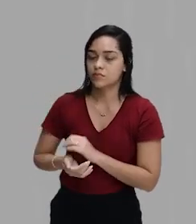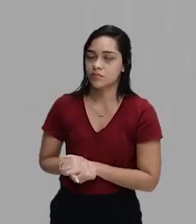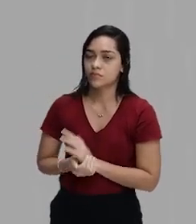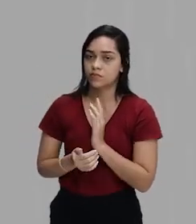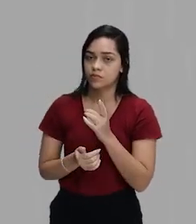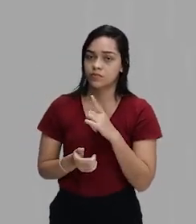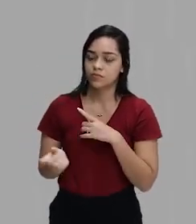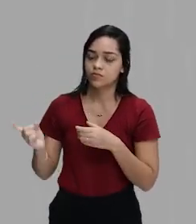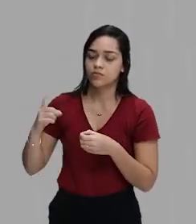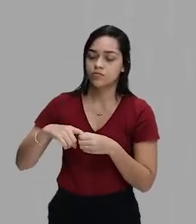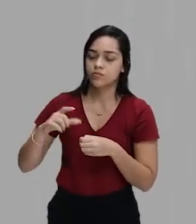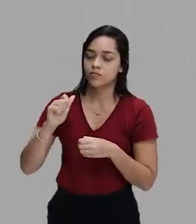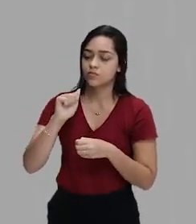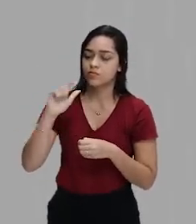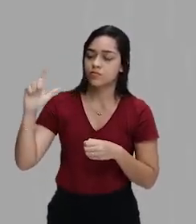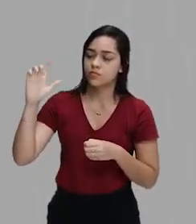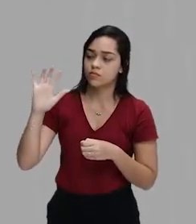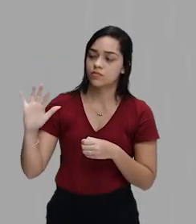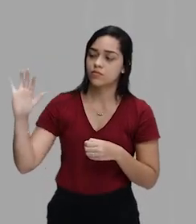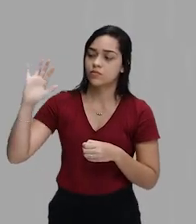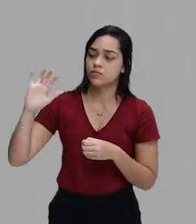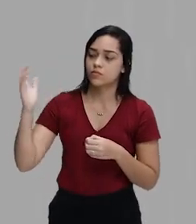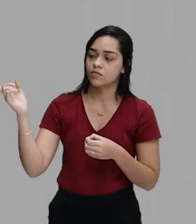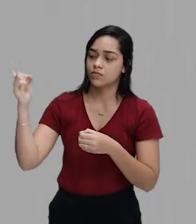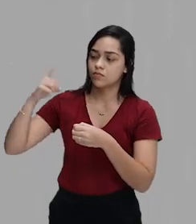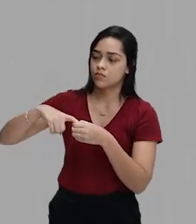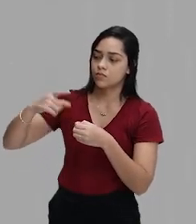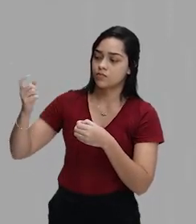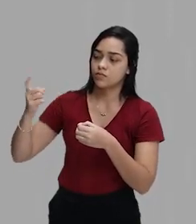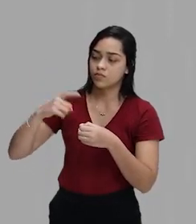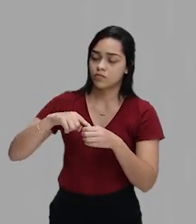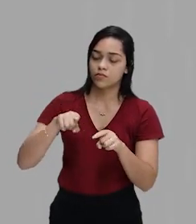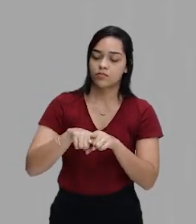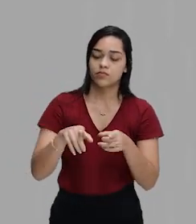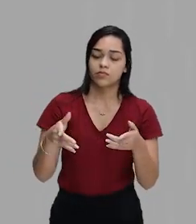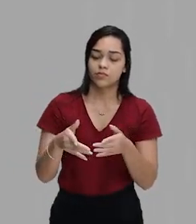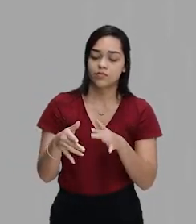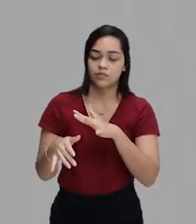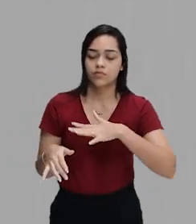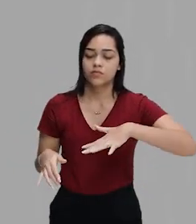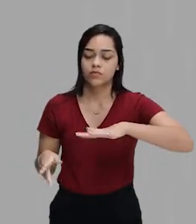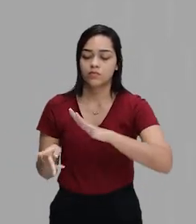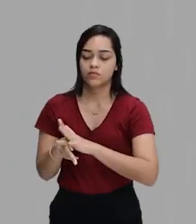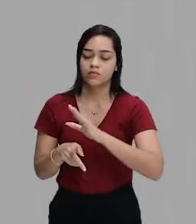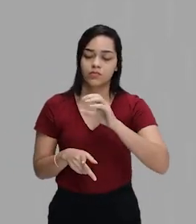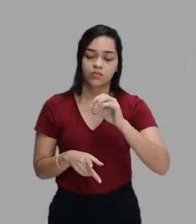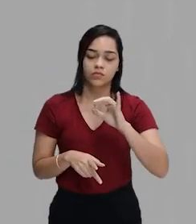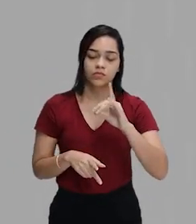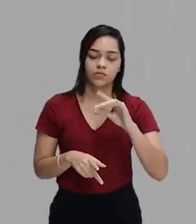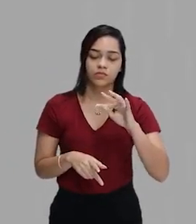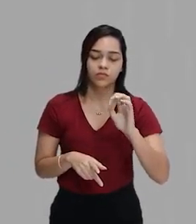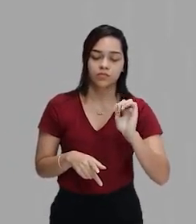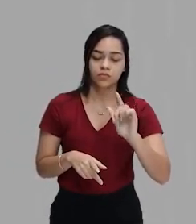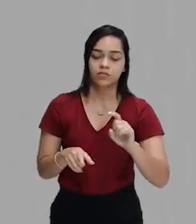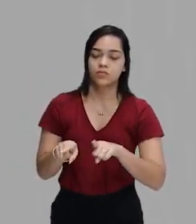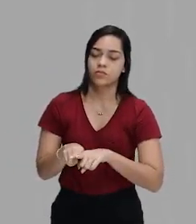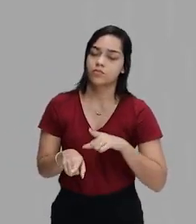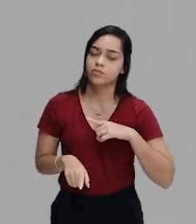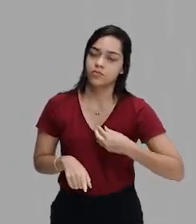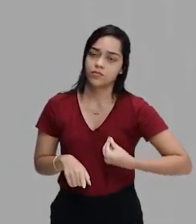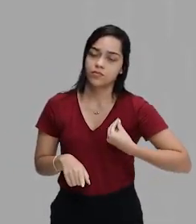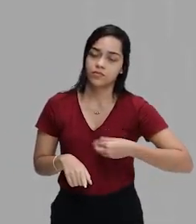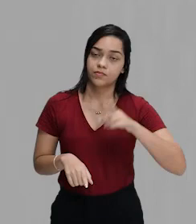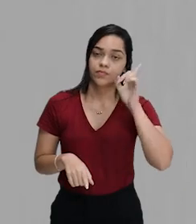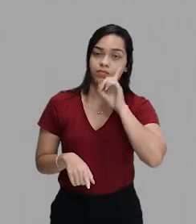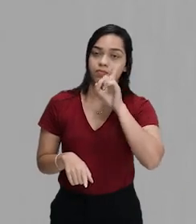haviam recuado do leste europeu e começam a recuar de territórios ocidentais e com a presença dos Estados